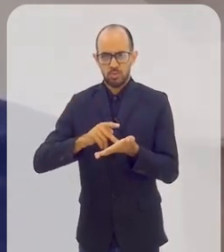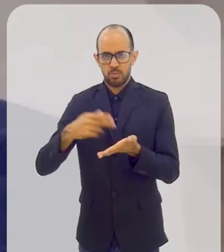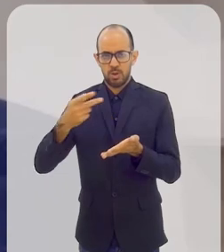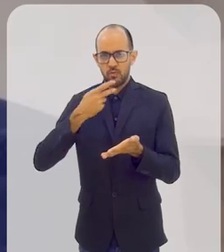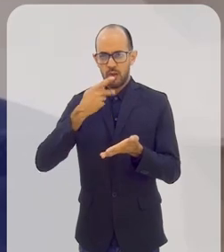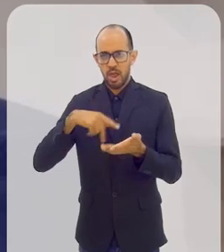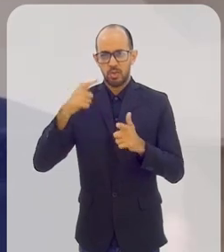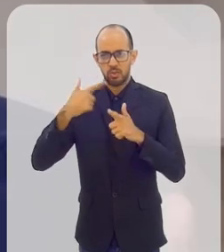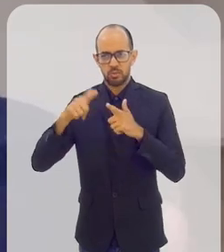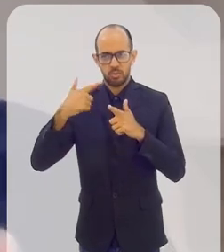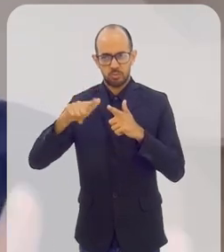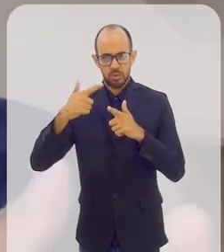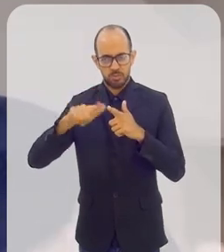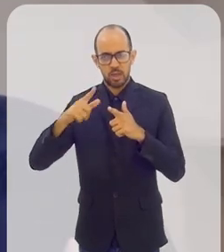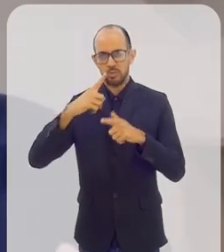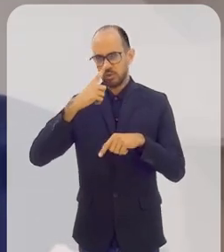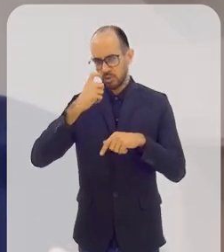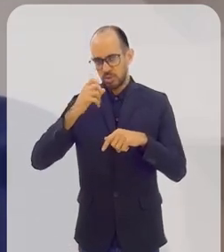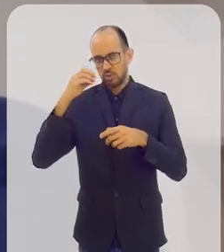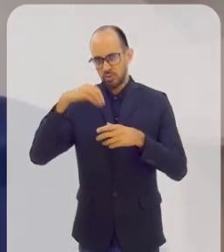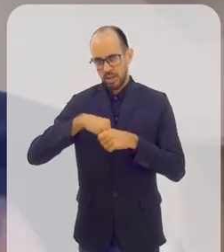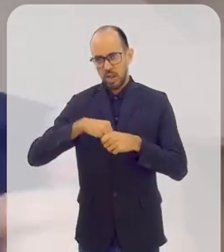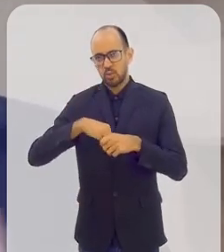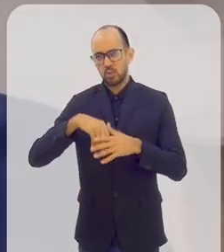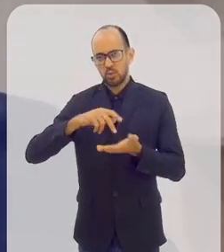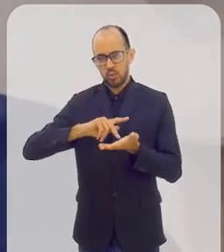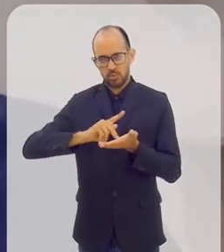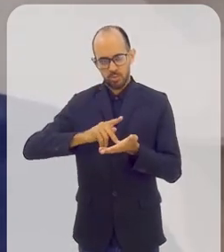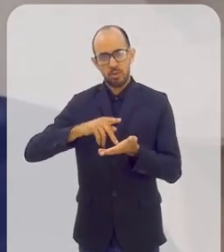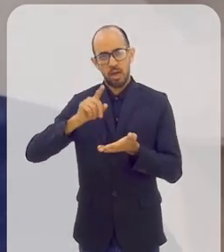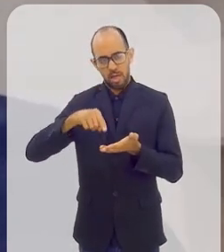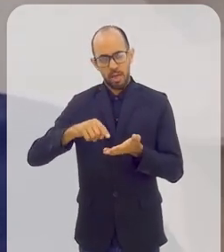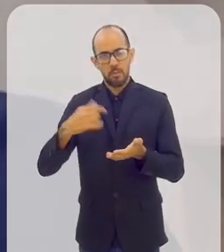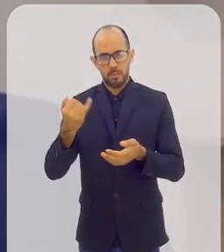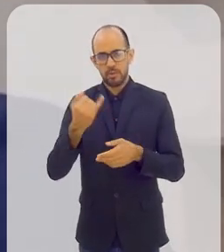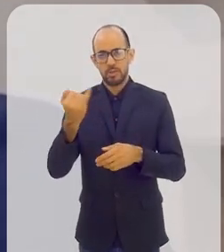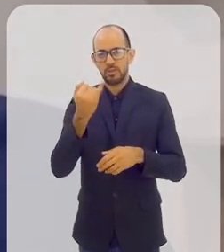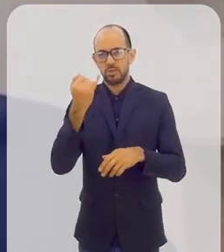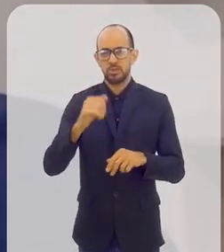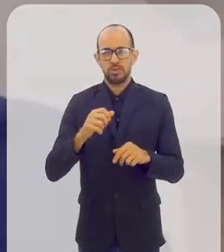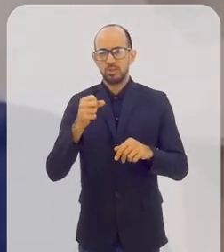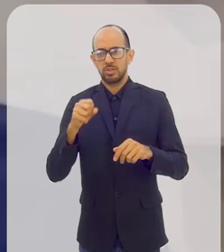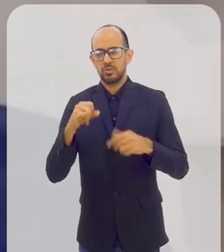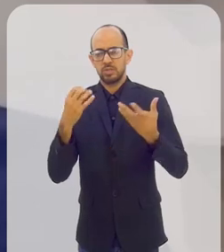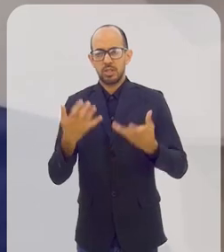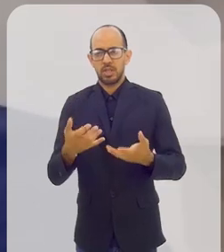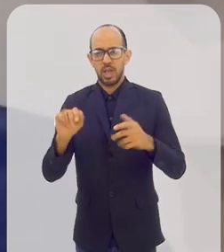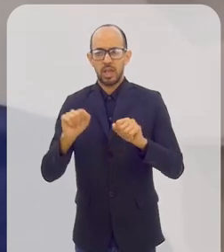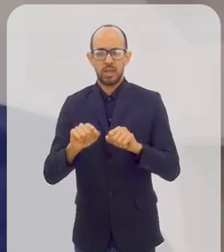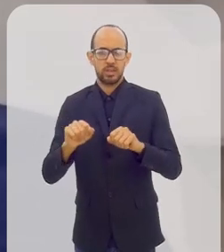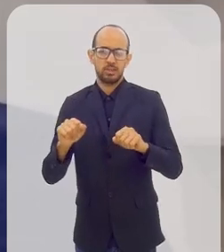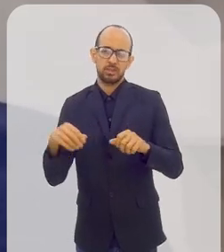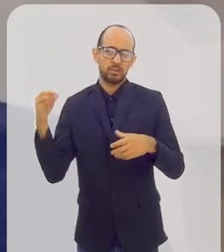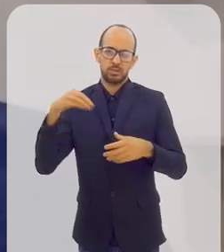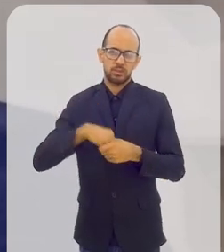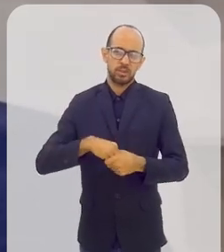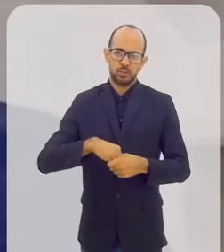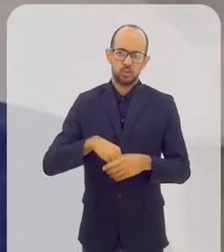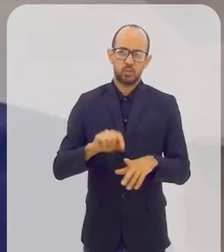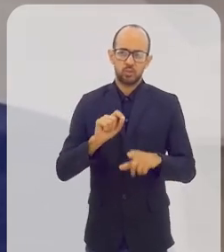sobre a problemática do lixo dentro do condomínio, é um evento válido para a Semana Lixo Zero. Se você quiser levar para